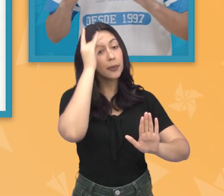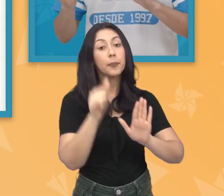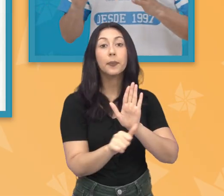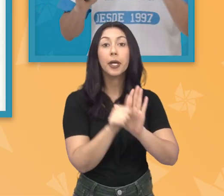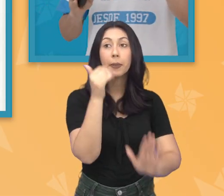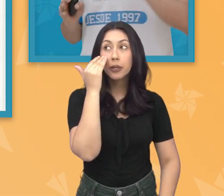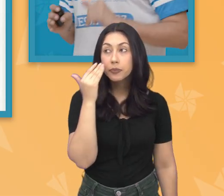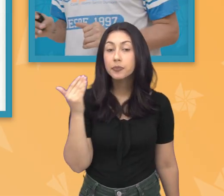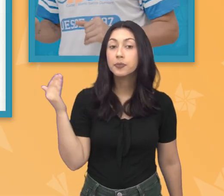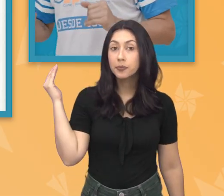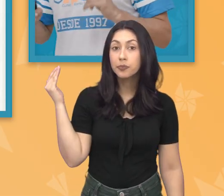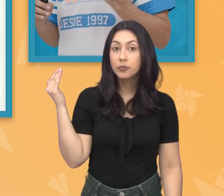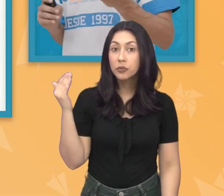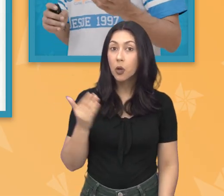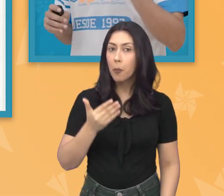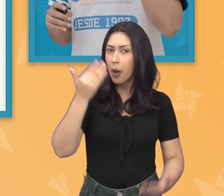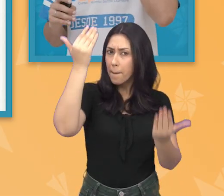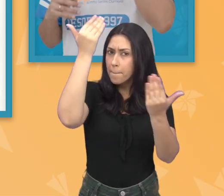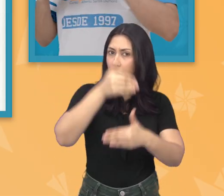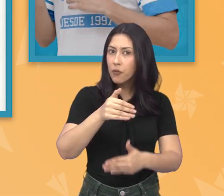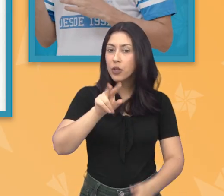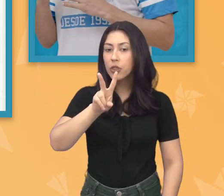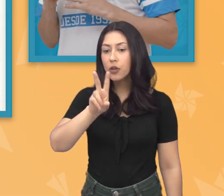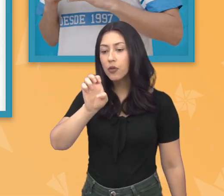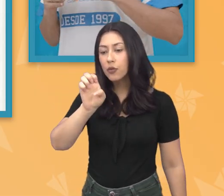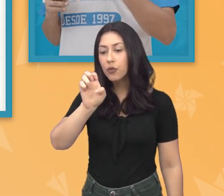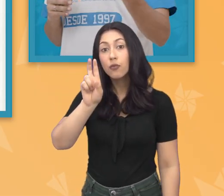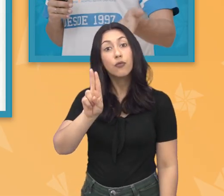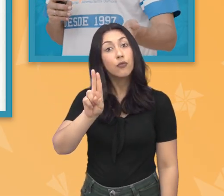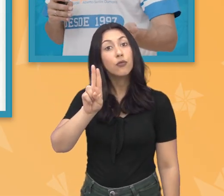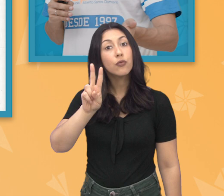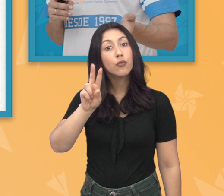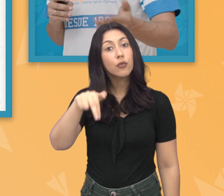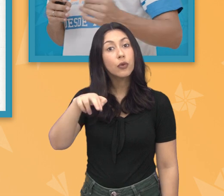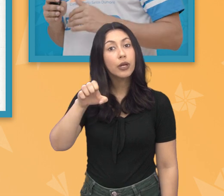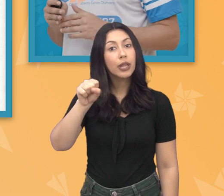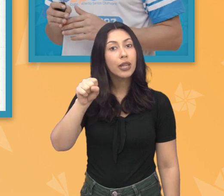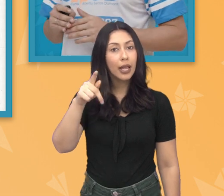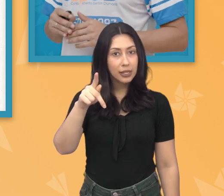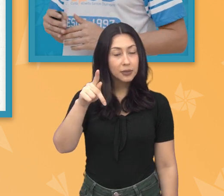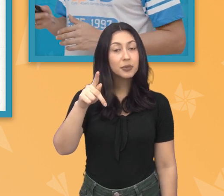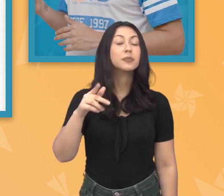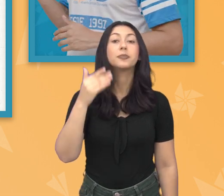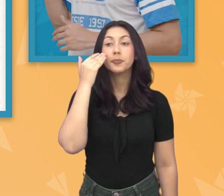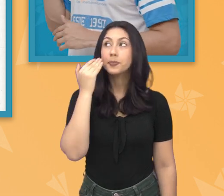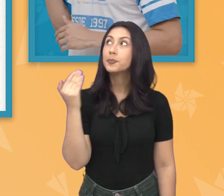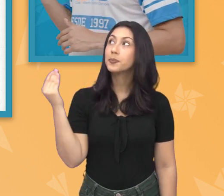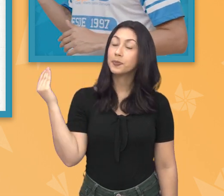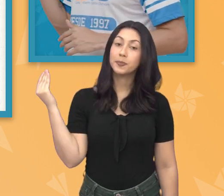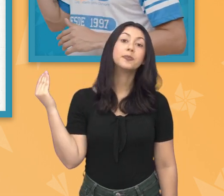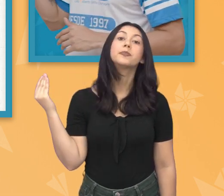No primeiro, é um exercício aqui da prova da VUNESP, né? Que é vinculada à Universidade Paulista.